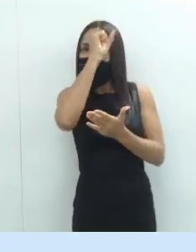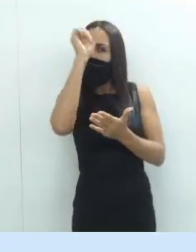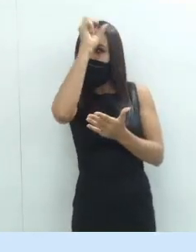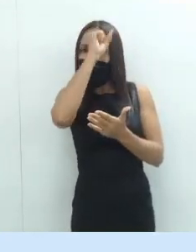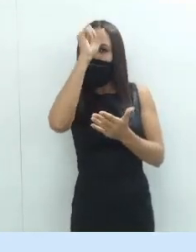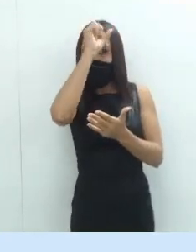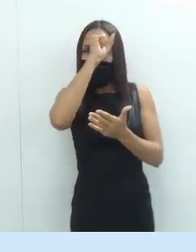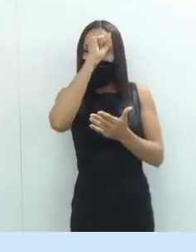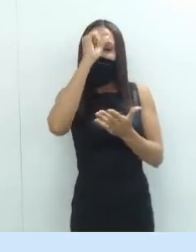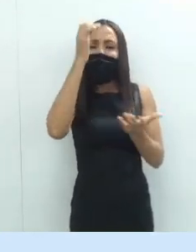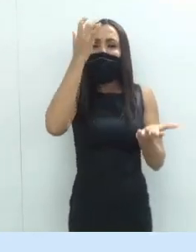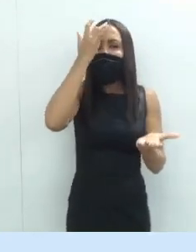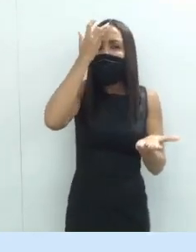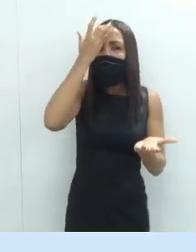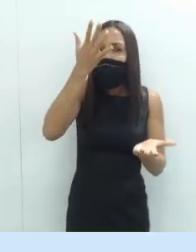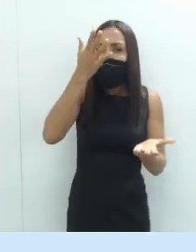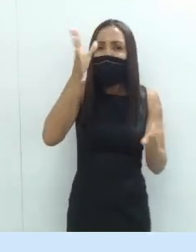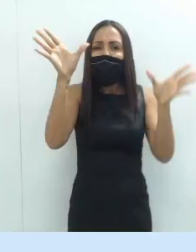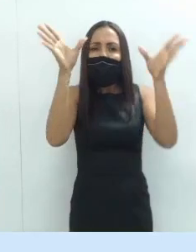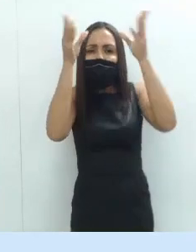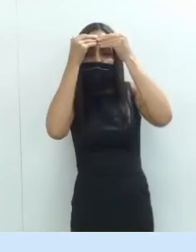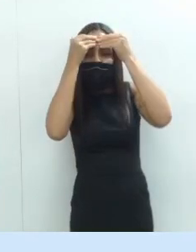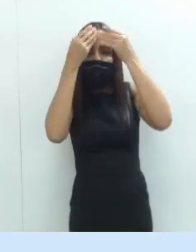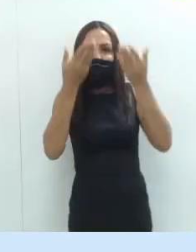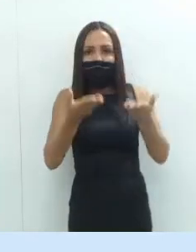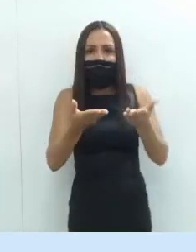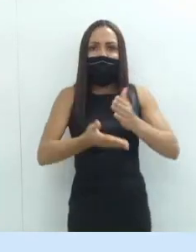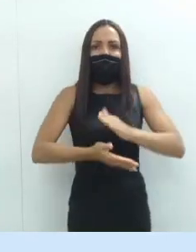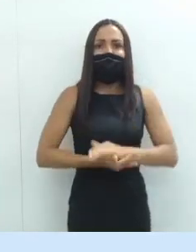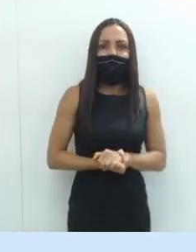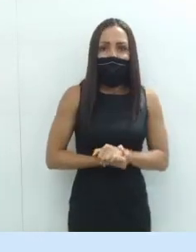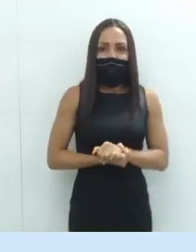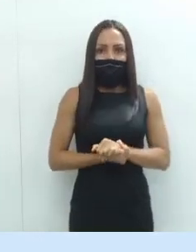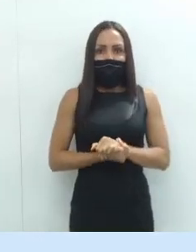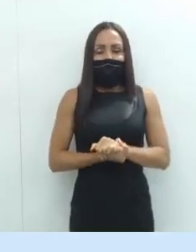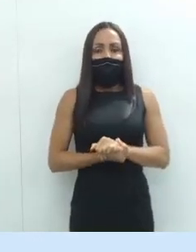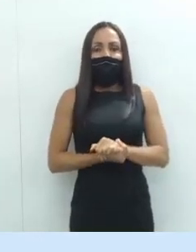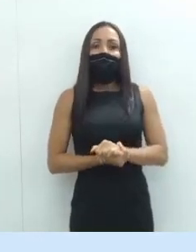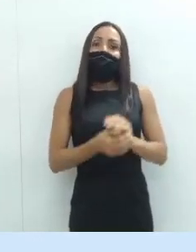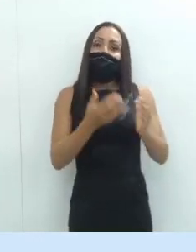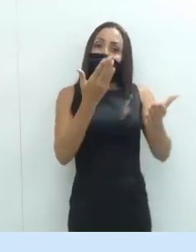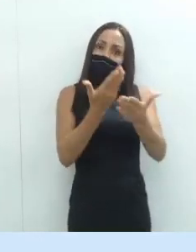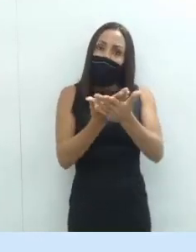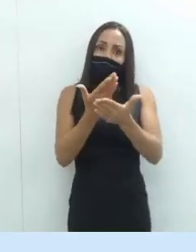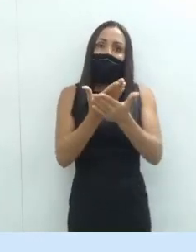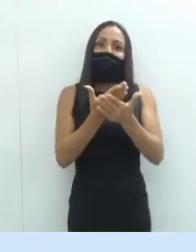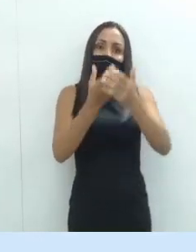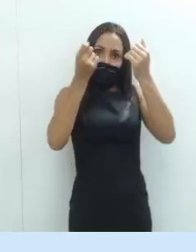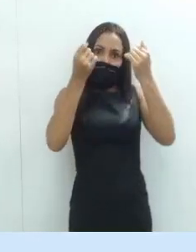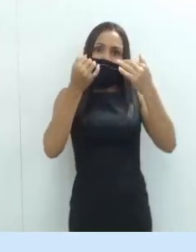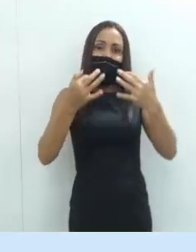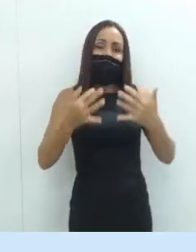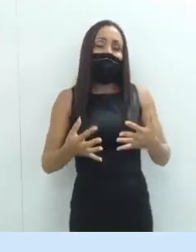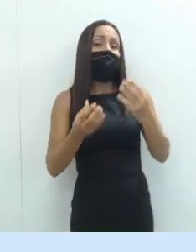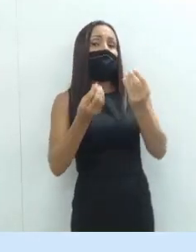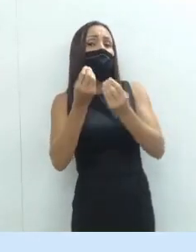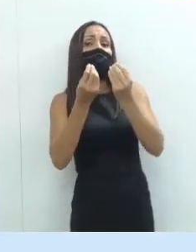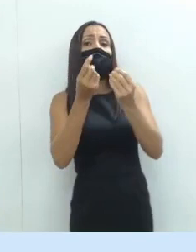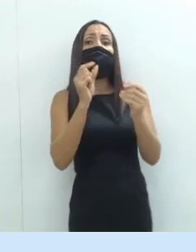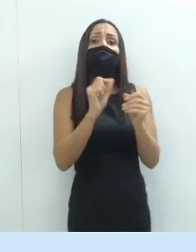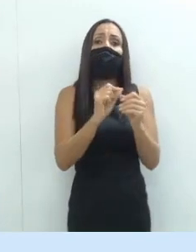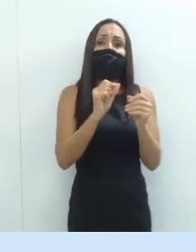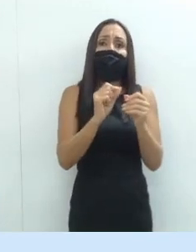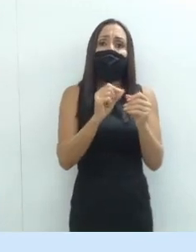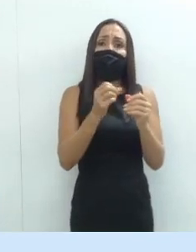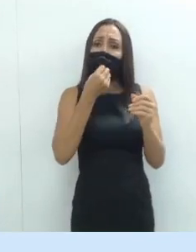para facilitar o nosso trabalho, certo? Então, na aula de hoje, a gente vai falar muito sobre isso. Como é que nós fazemos uma